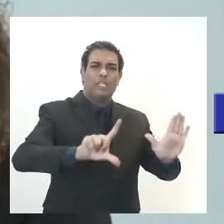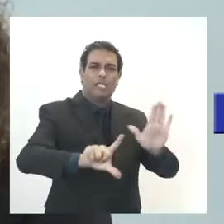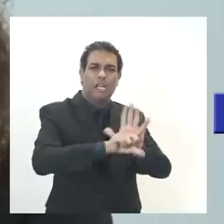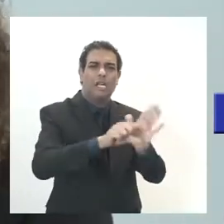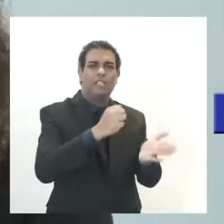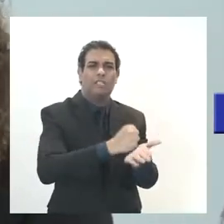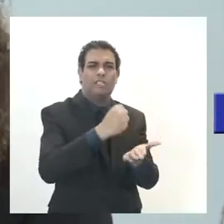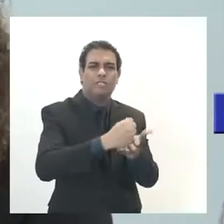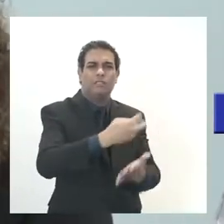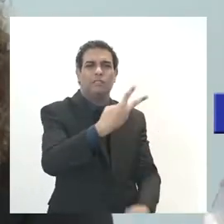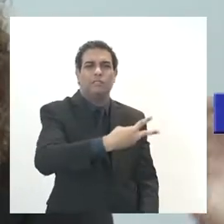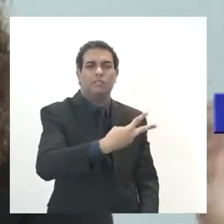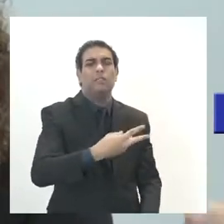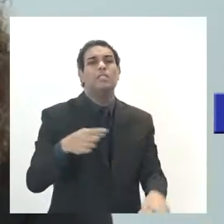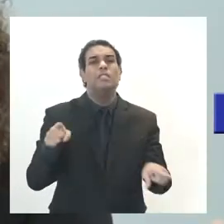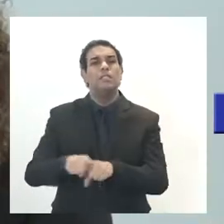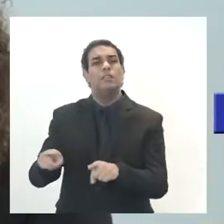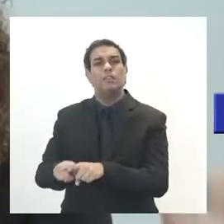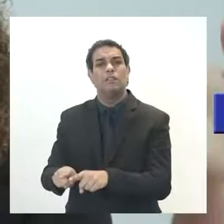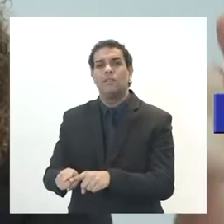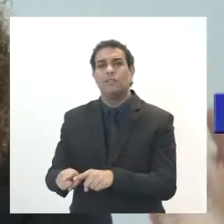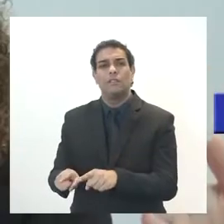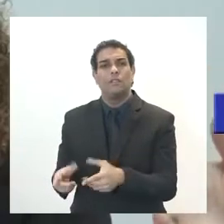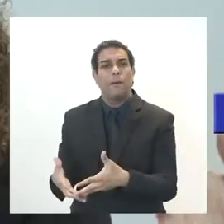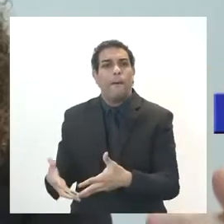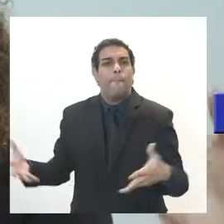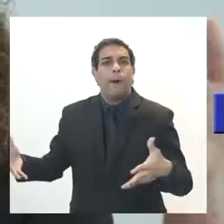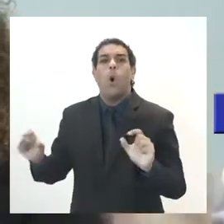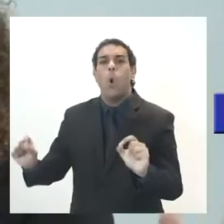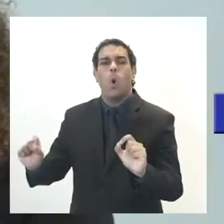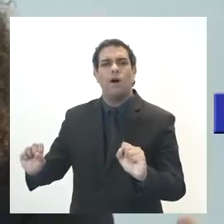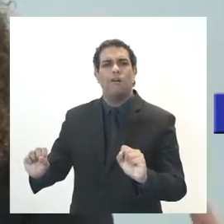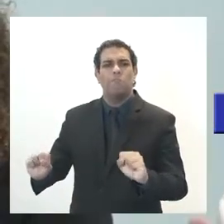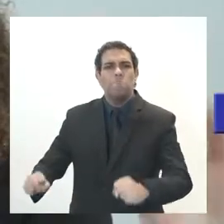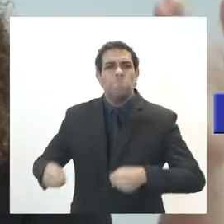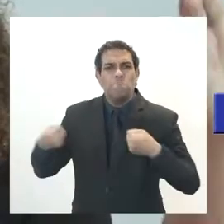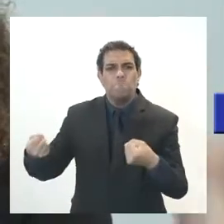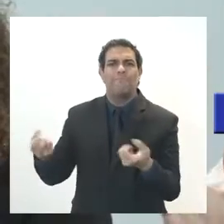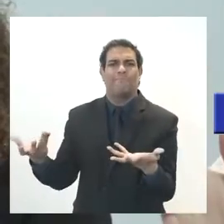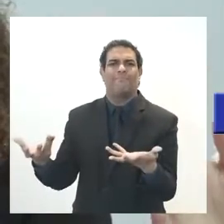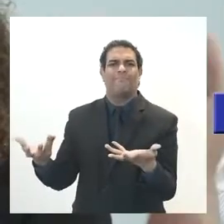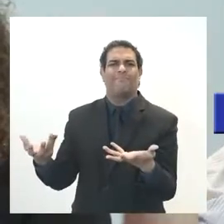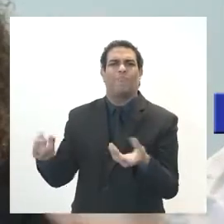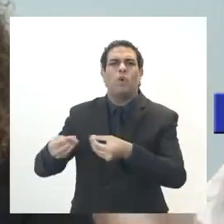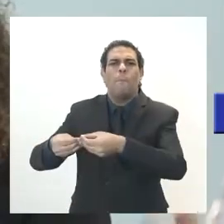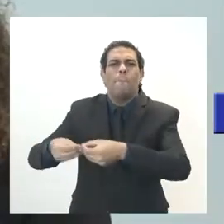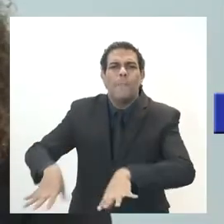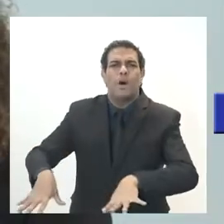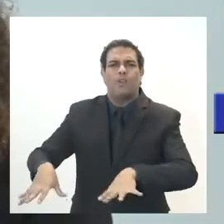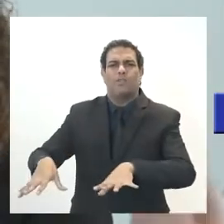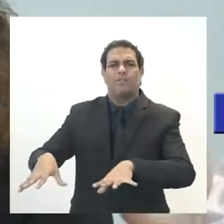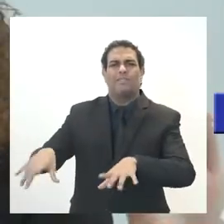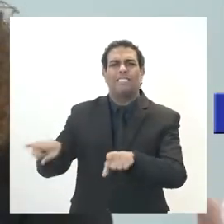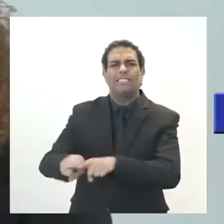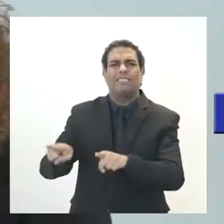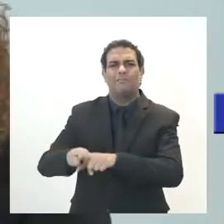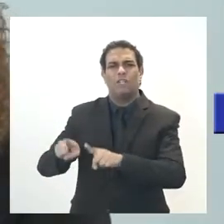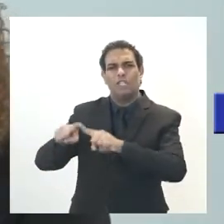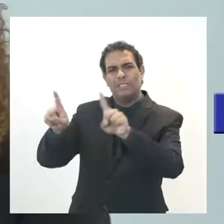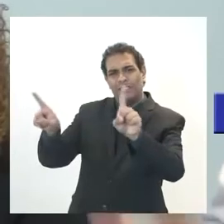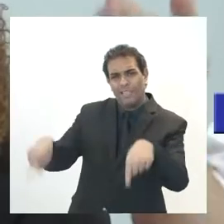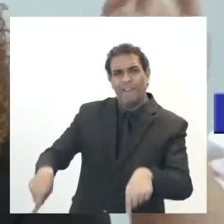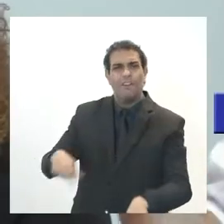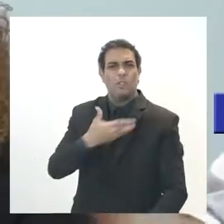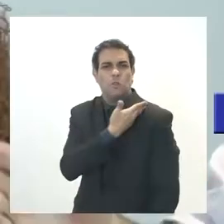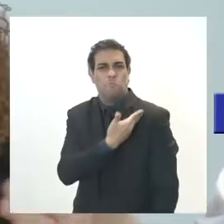a de terceirizações e aumentar a pressão o arrocho e o desgaste dos serviços dos Servidores